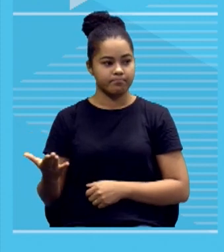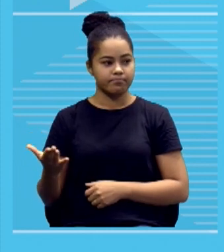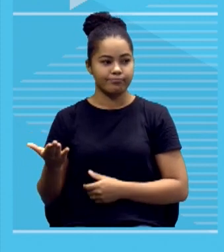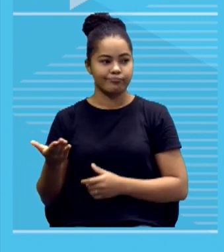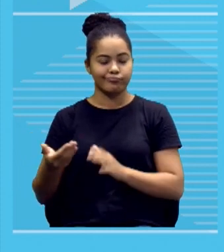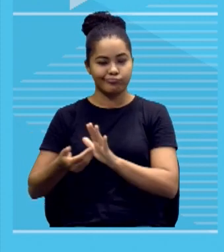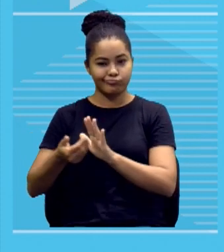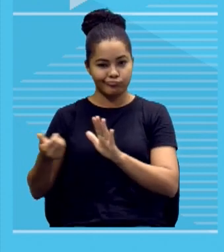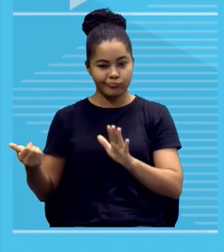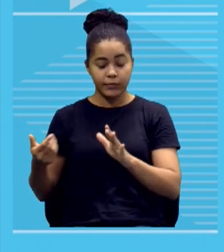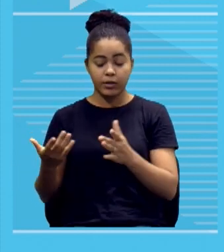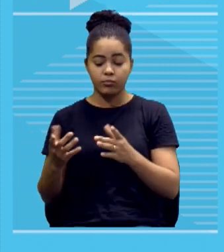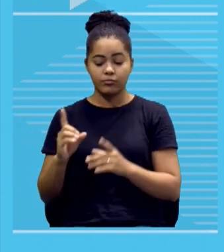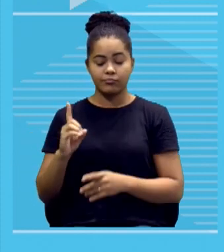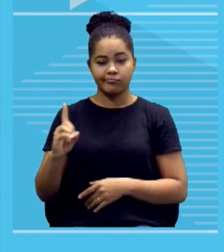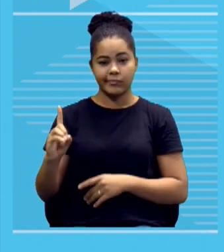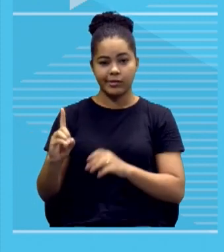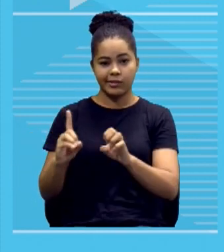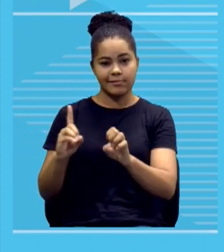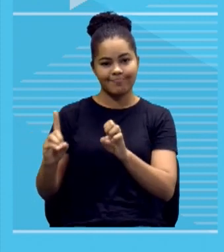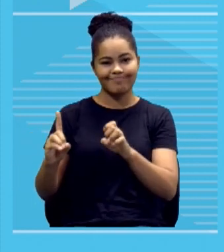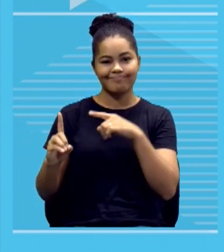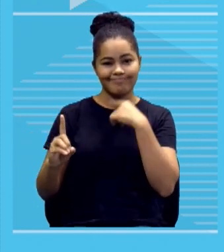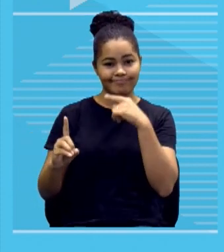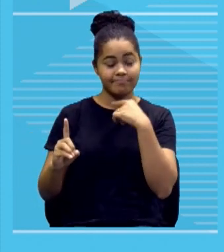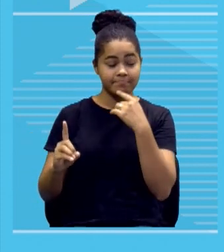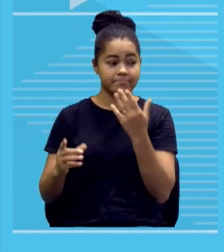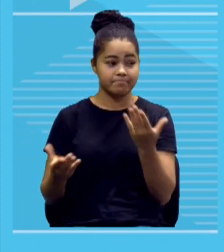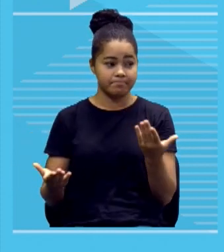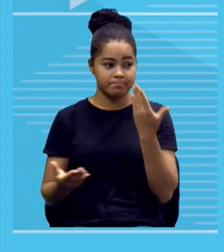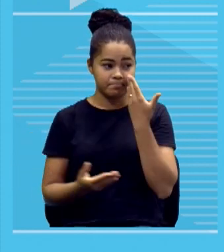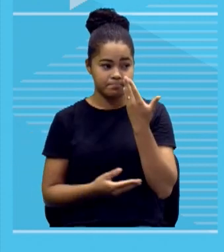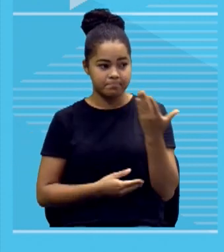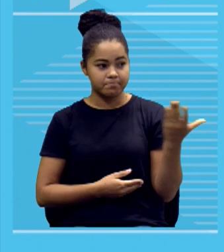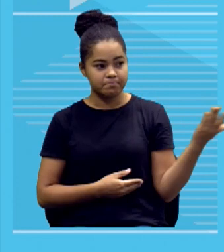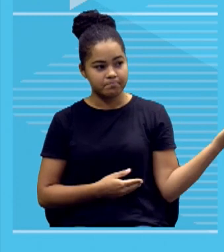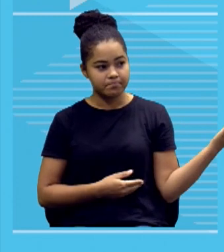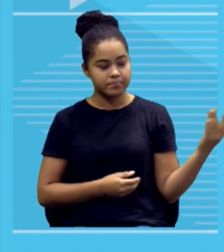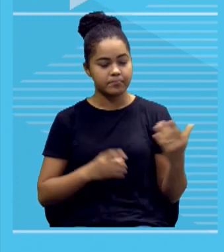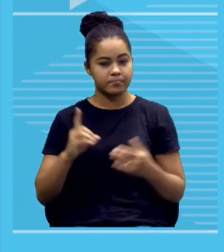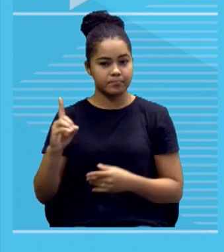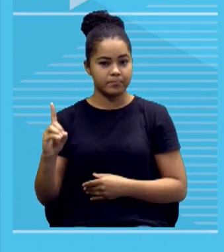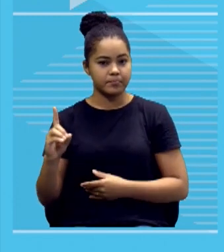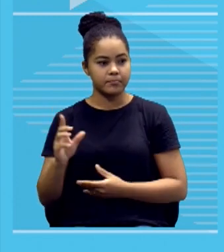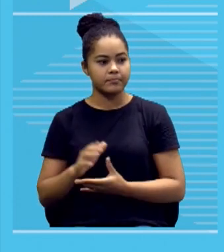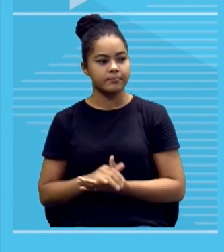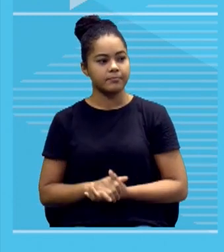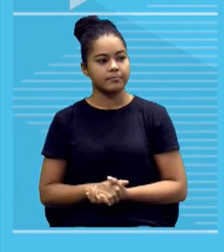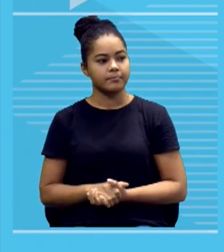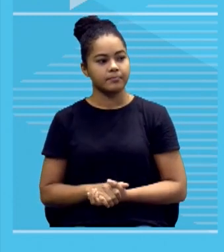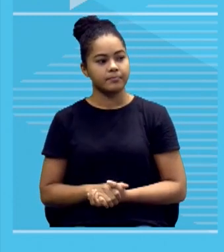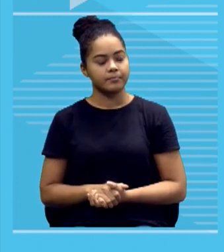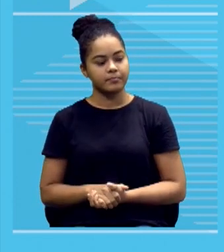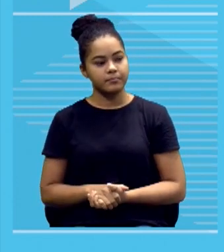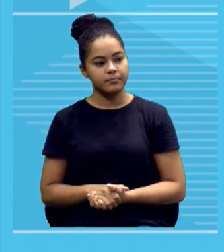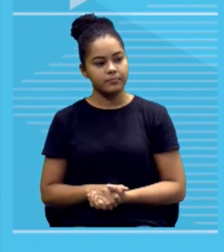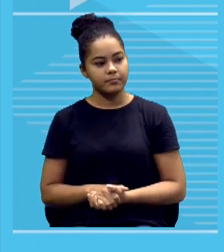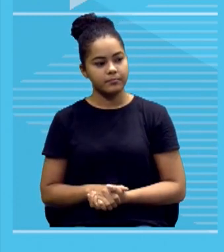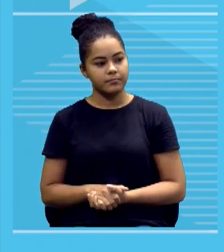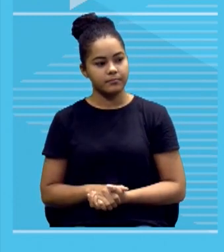desclassificado. Ficamos entre letra D e letra E. Letra D fala o seguinte: a intensidade da corrente elétrica que atravessa é